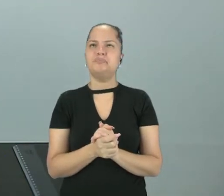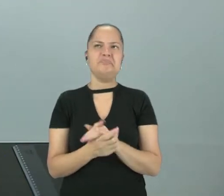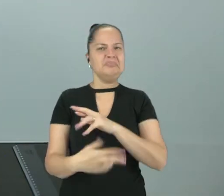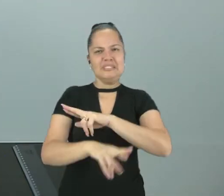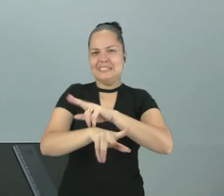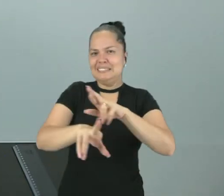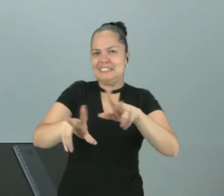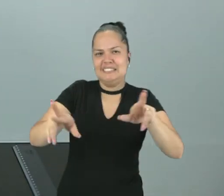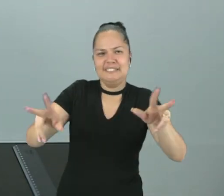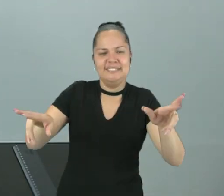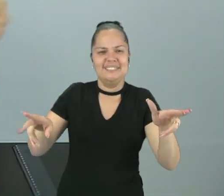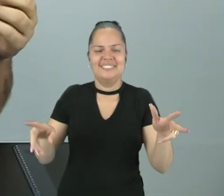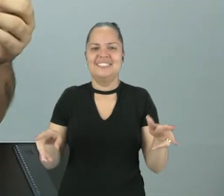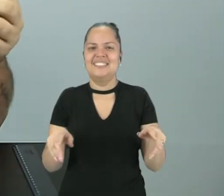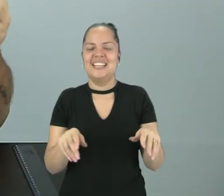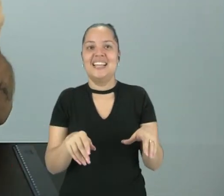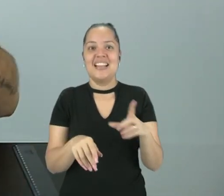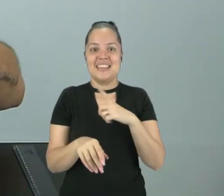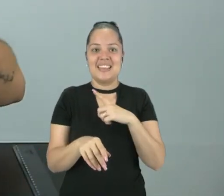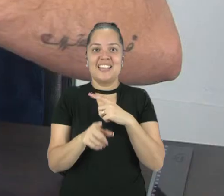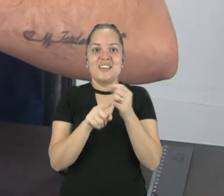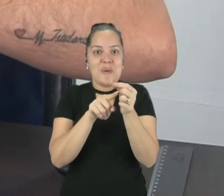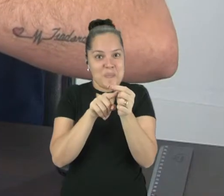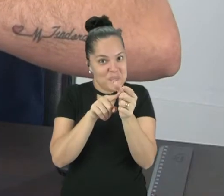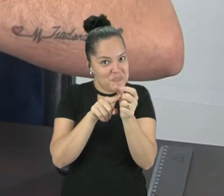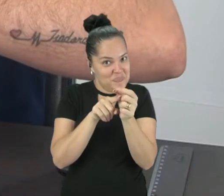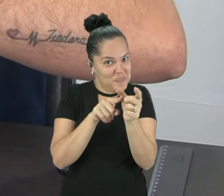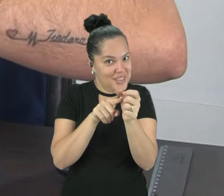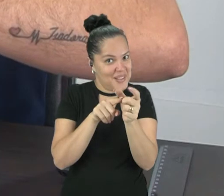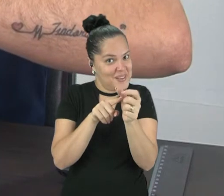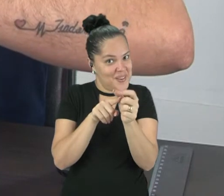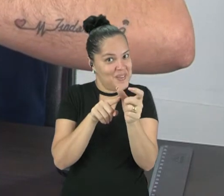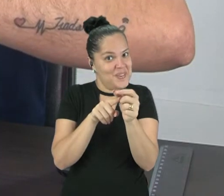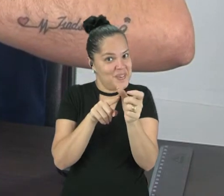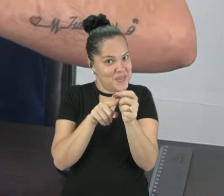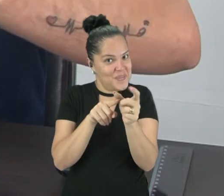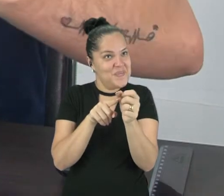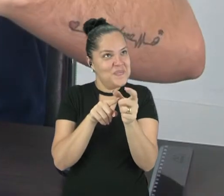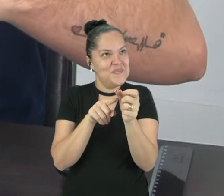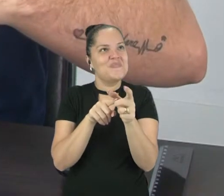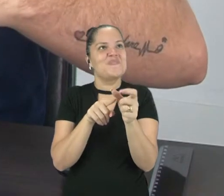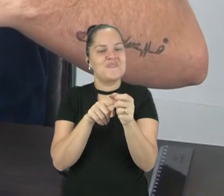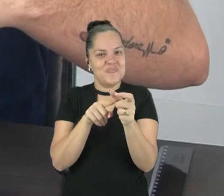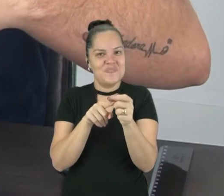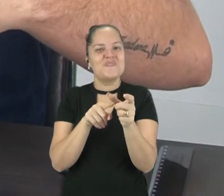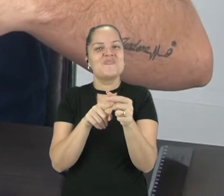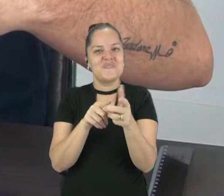tanta coisa nós temos também aquele milho né Ó que ele me o Vitor